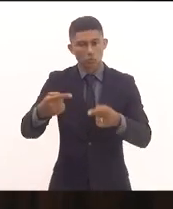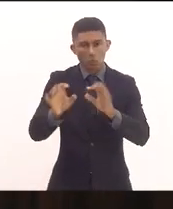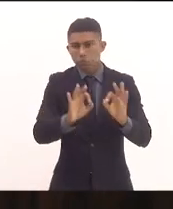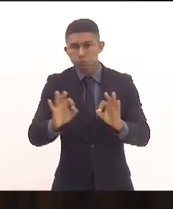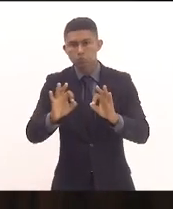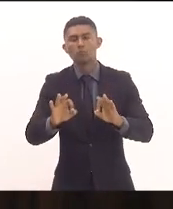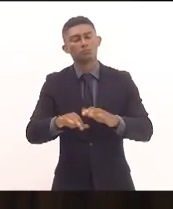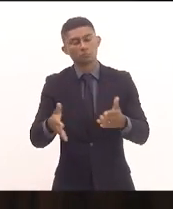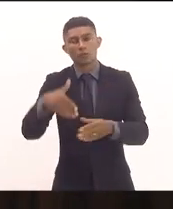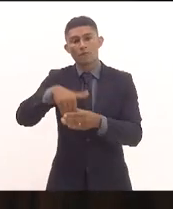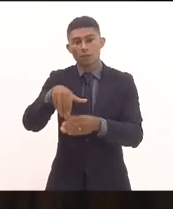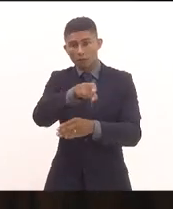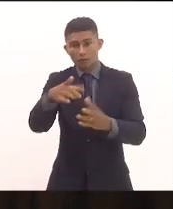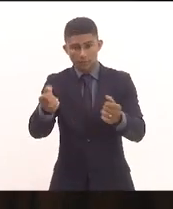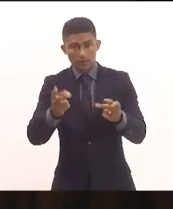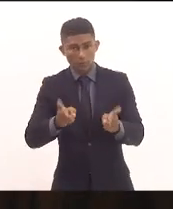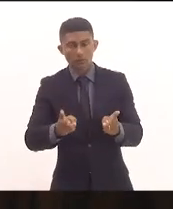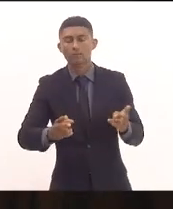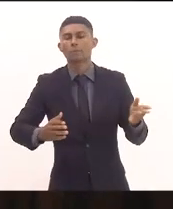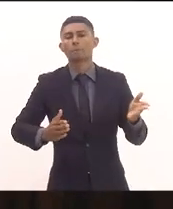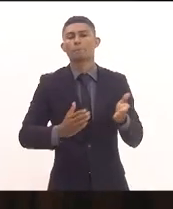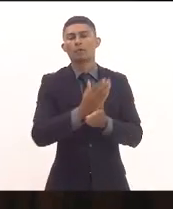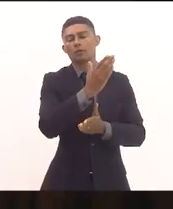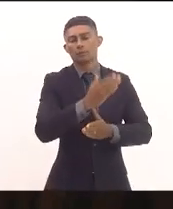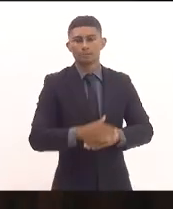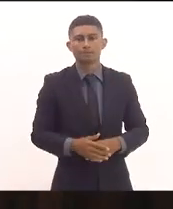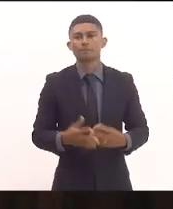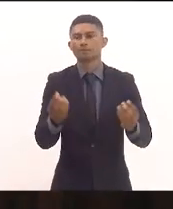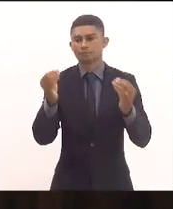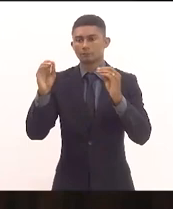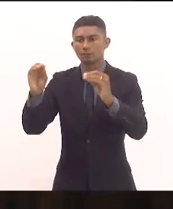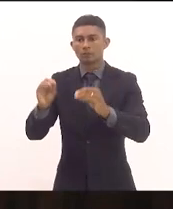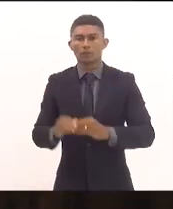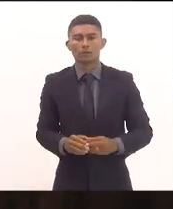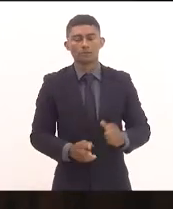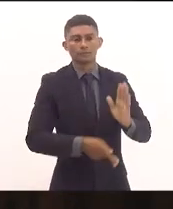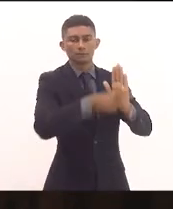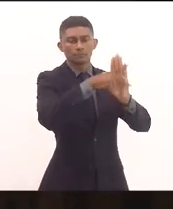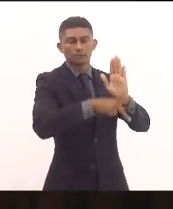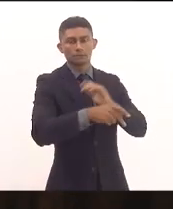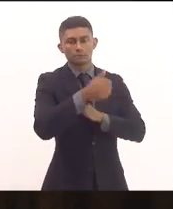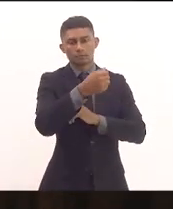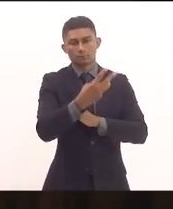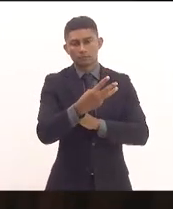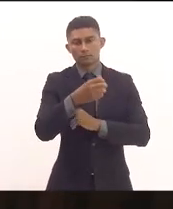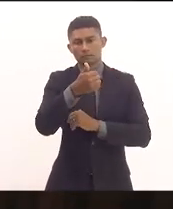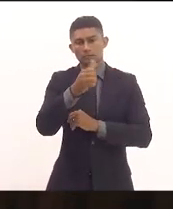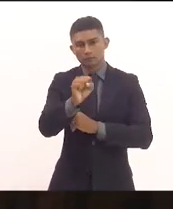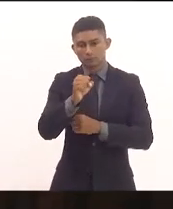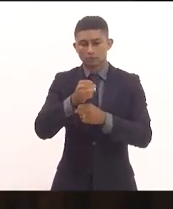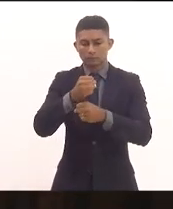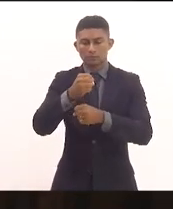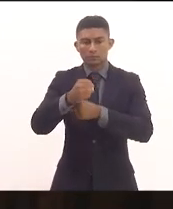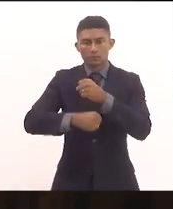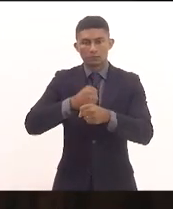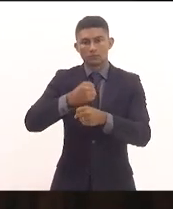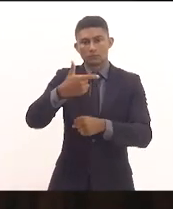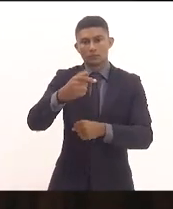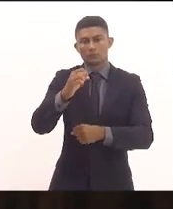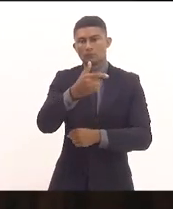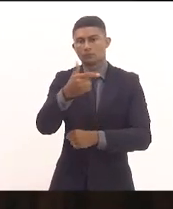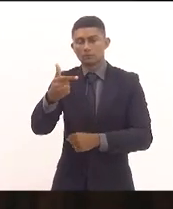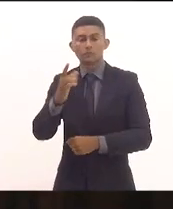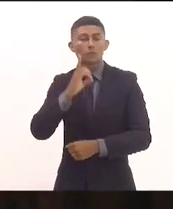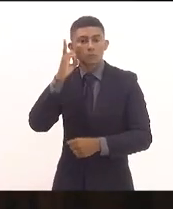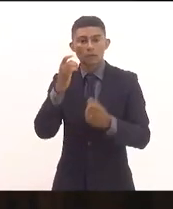Em votação, os senhores que aprovam, permaneçam como estão, aprovado, vai à promulgação. Projeto de resolução 1318 de 22, de autoria do deputado